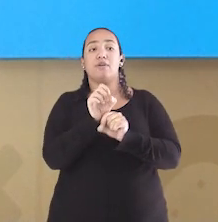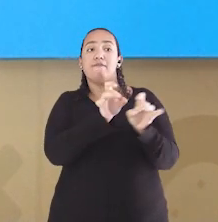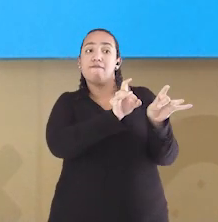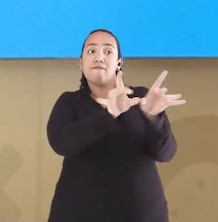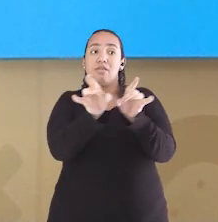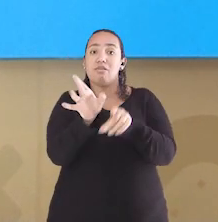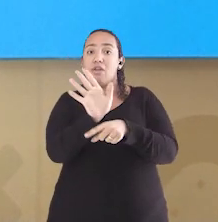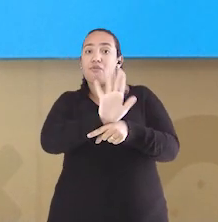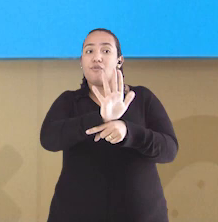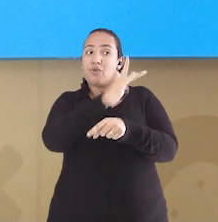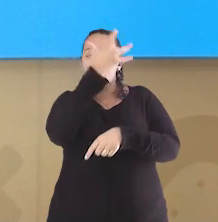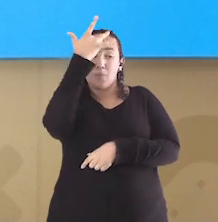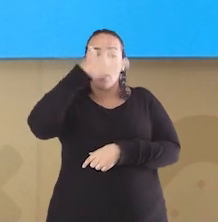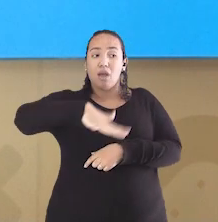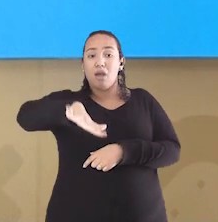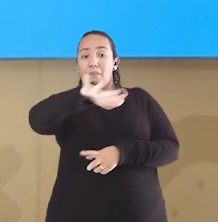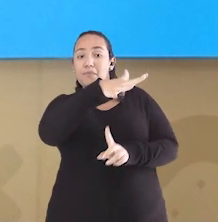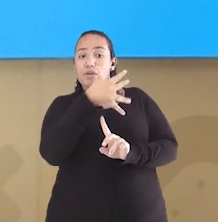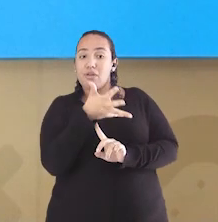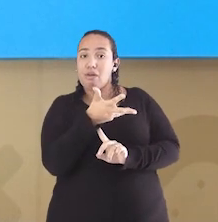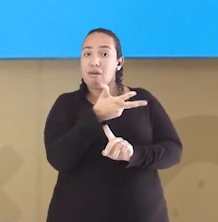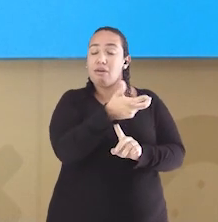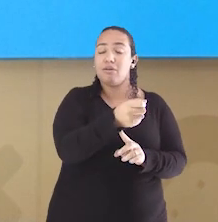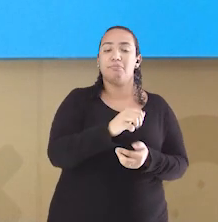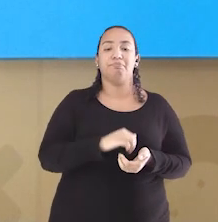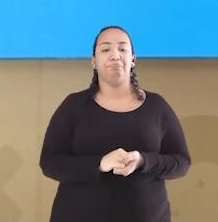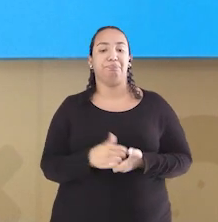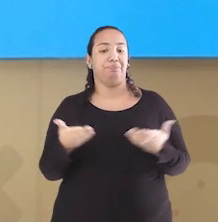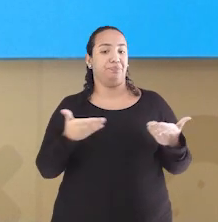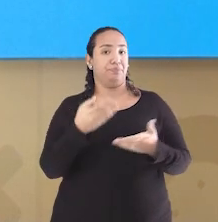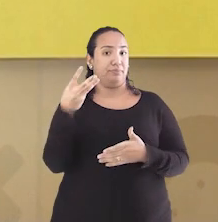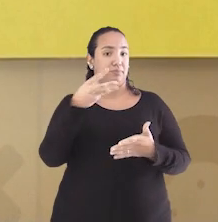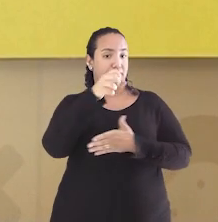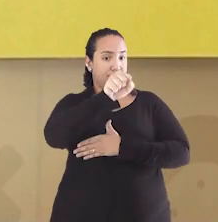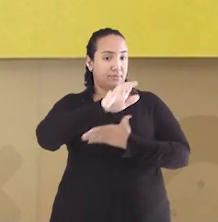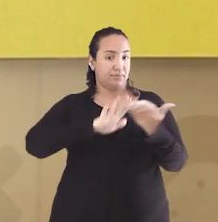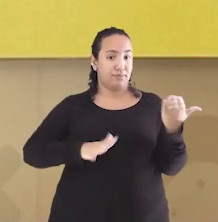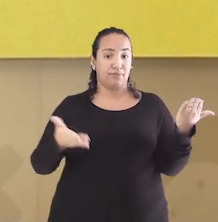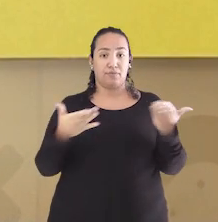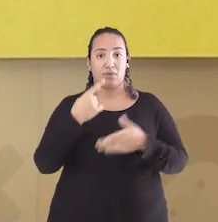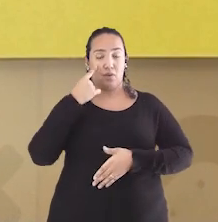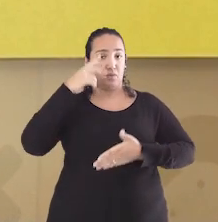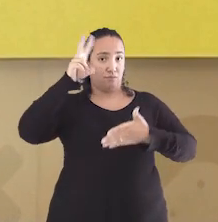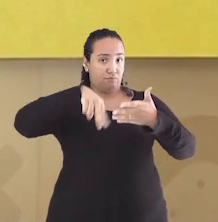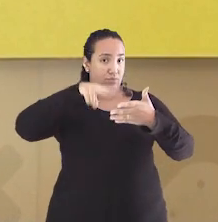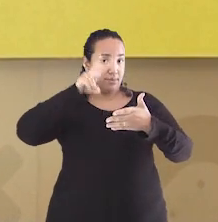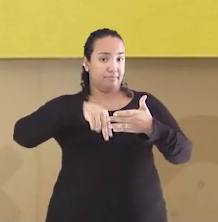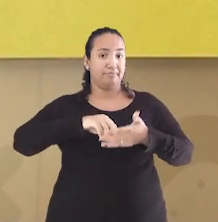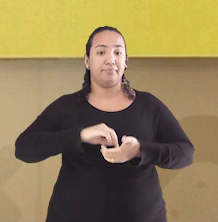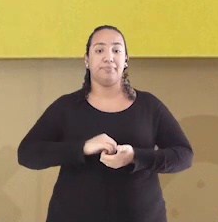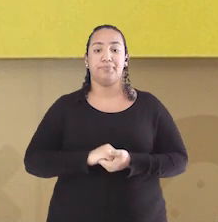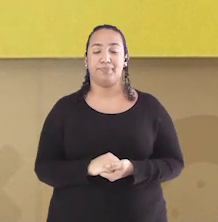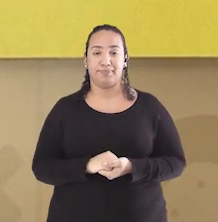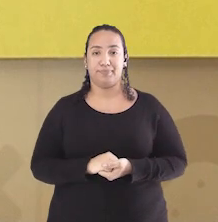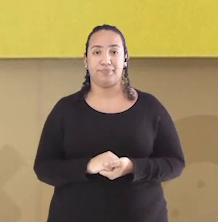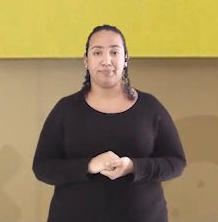do filme para o público. Agora, questão número 3. Vamos ler esse anúncio